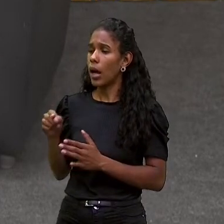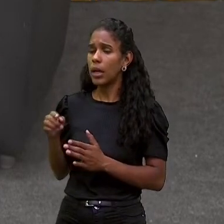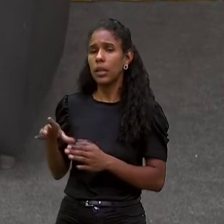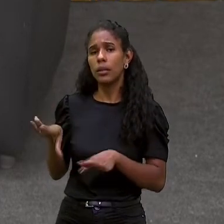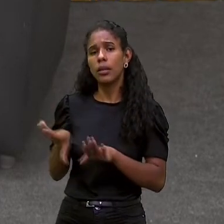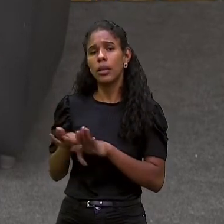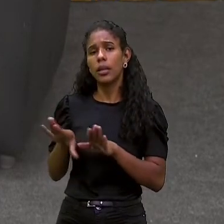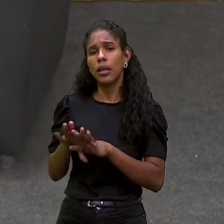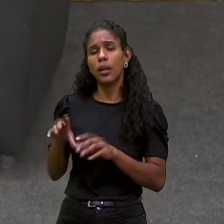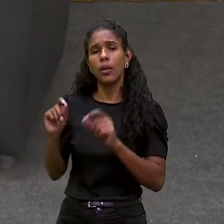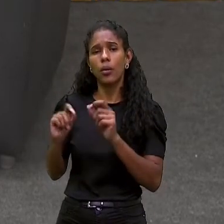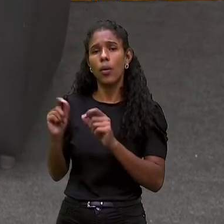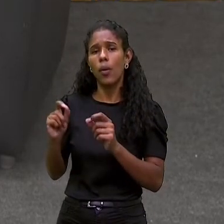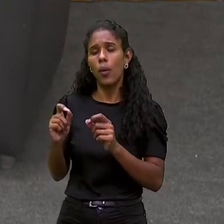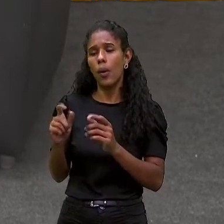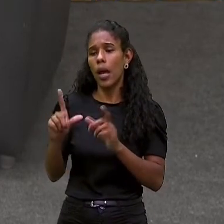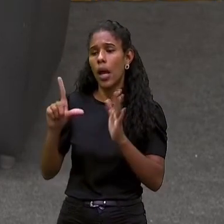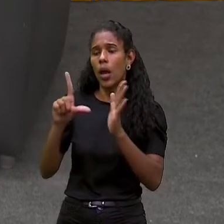tenho meu lava-jato,